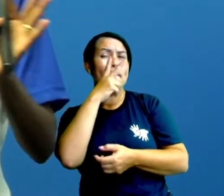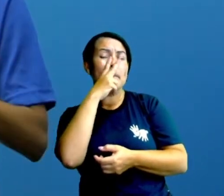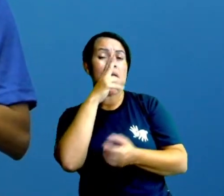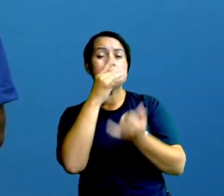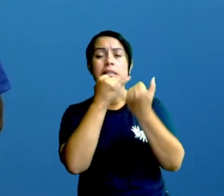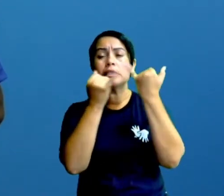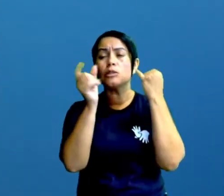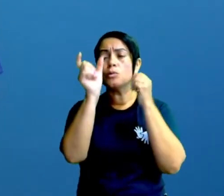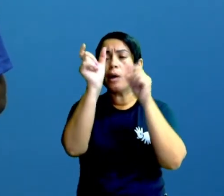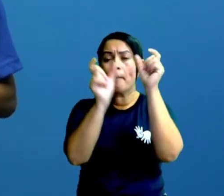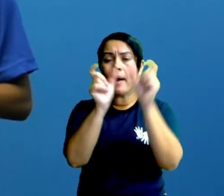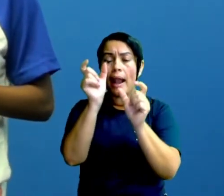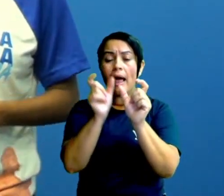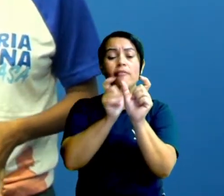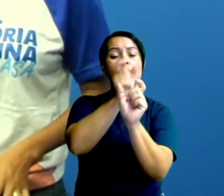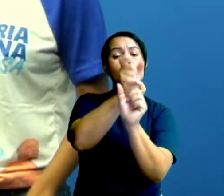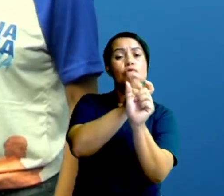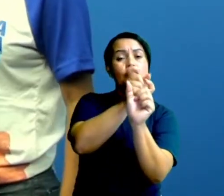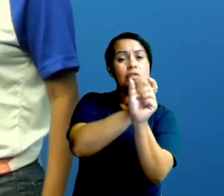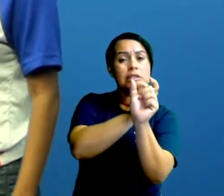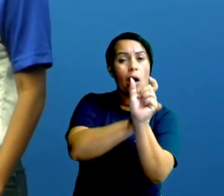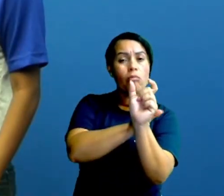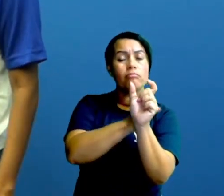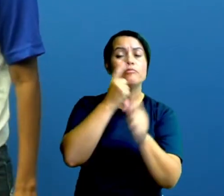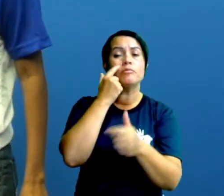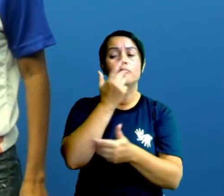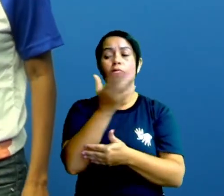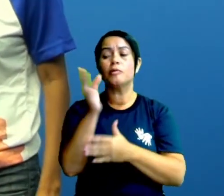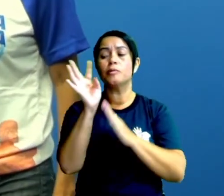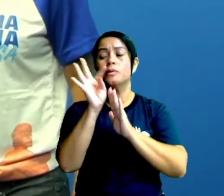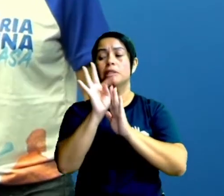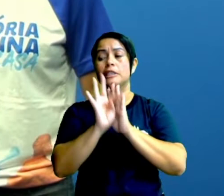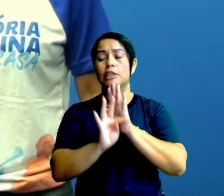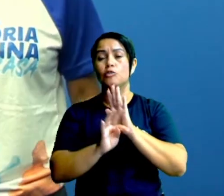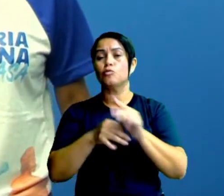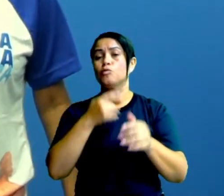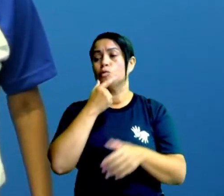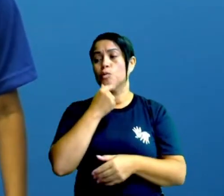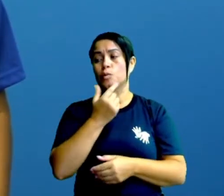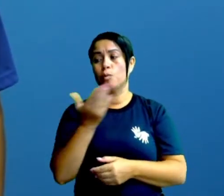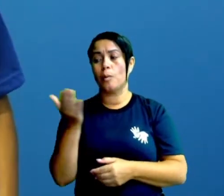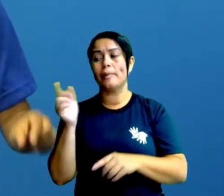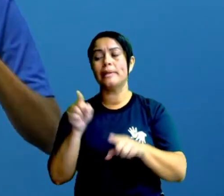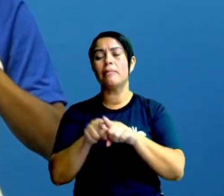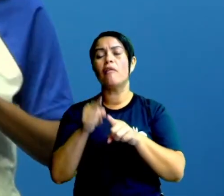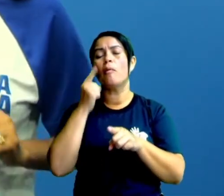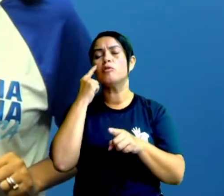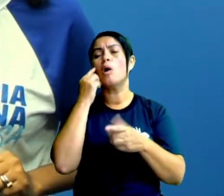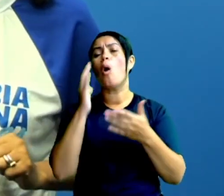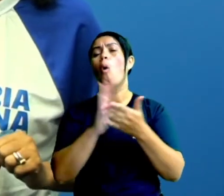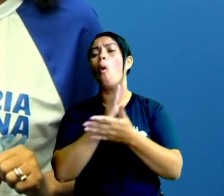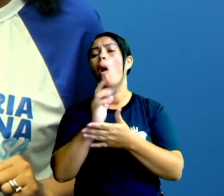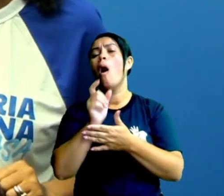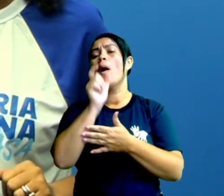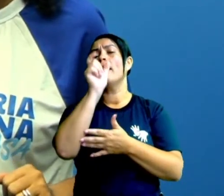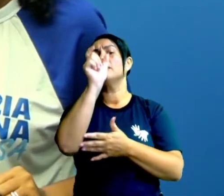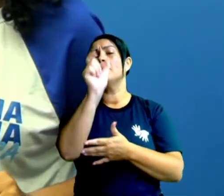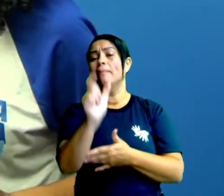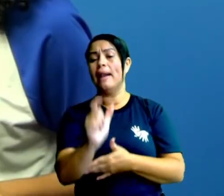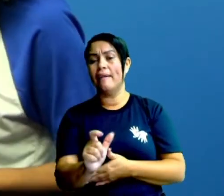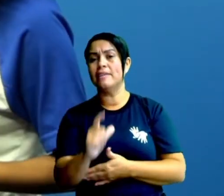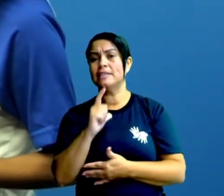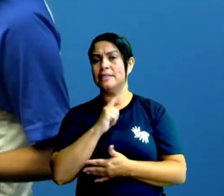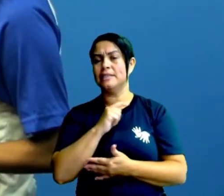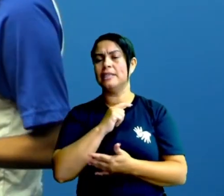lá no final de algumas palavras então vamos aqui para o texto do Elias José e vamos ver quais são as palavras que